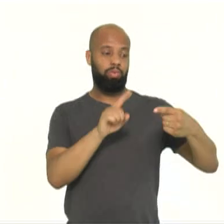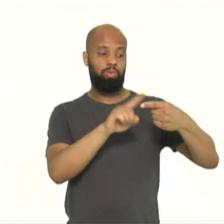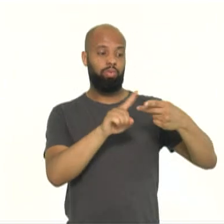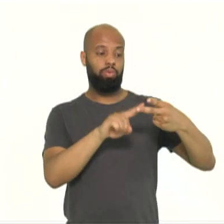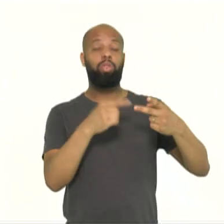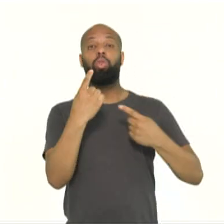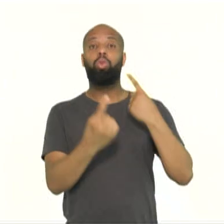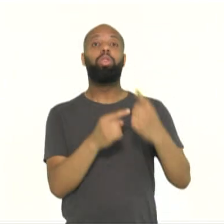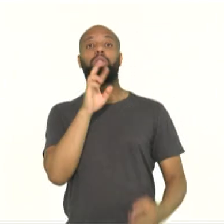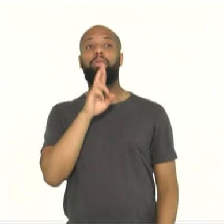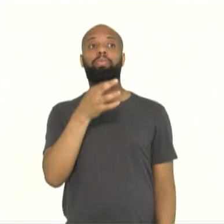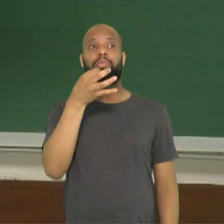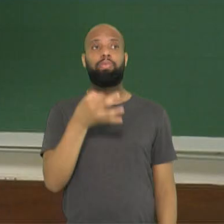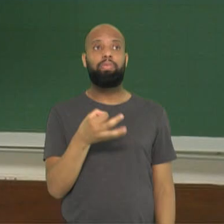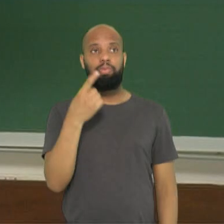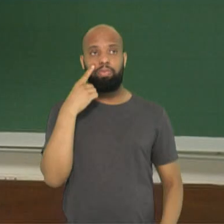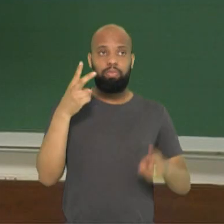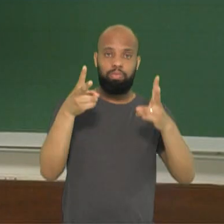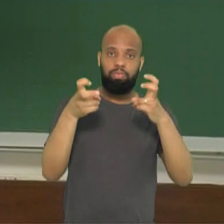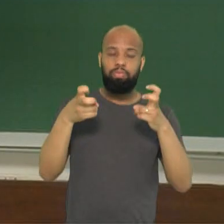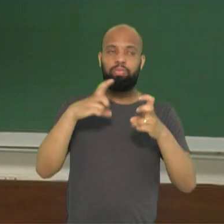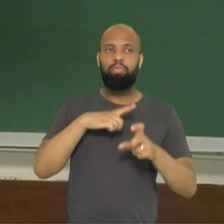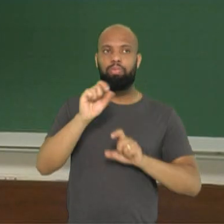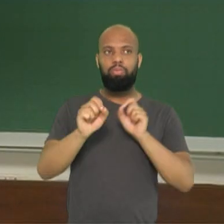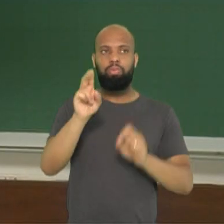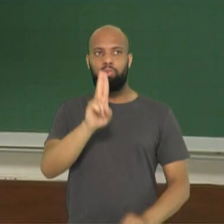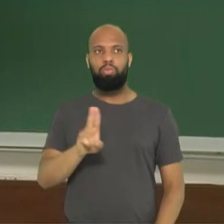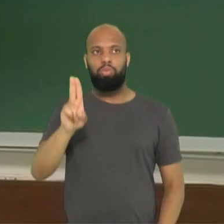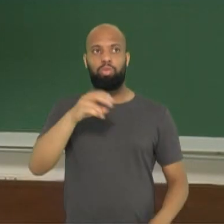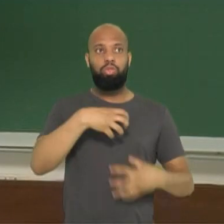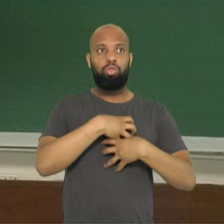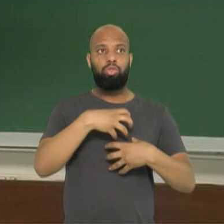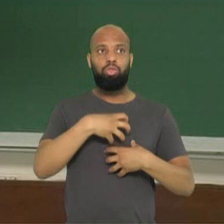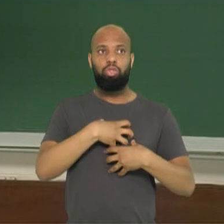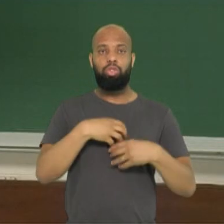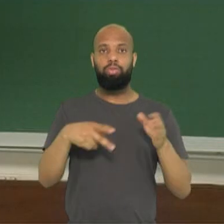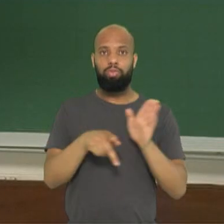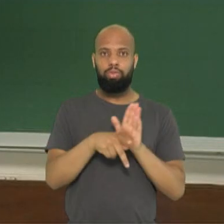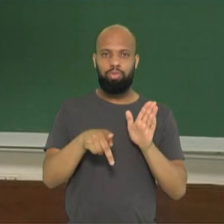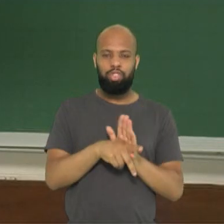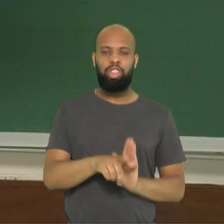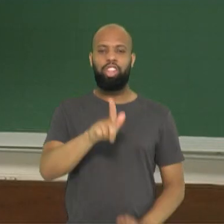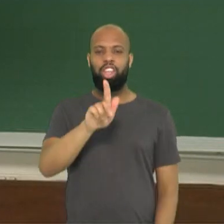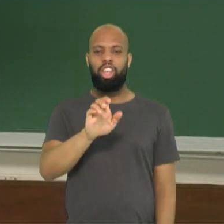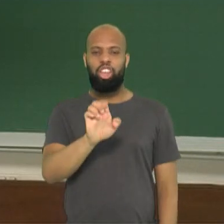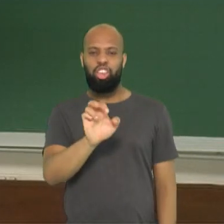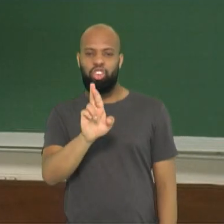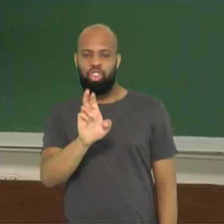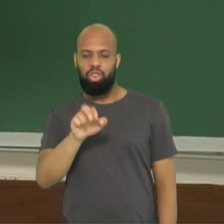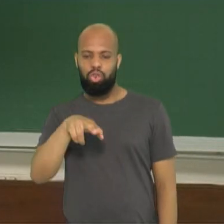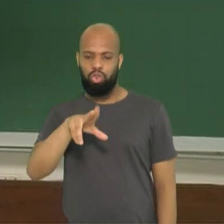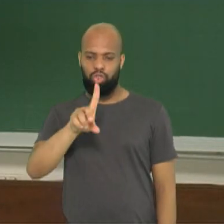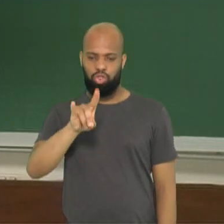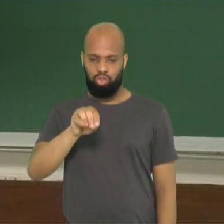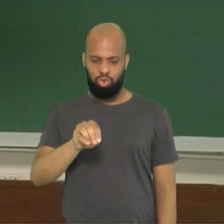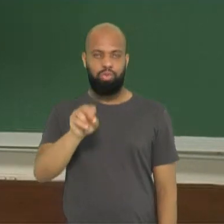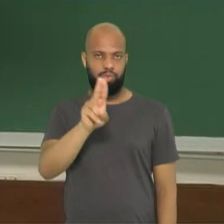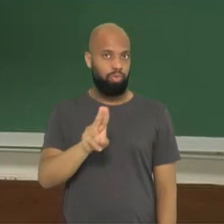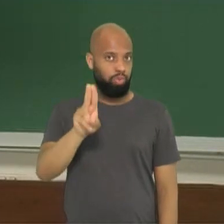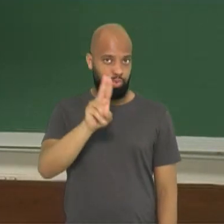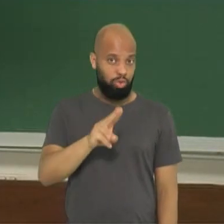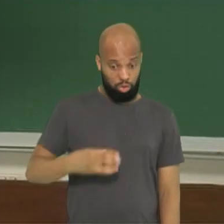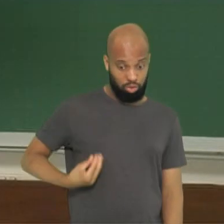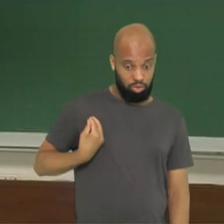foi encerrada. Observe que nós utilizamos aqui uma perífrase que estamos estudando hoje, que é o estar mais o gerúndio,